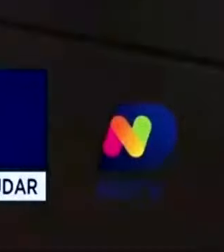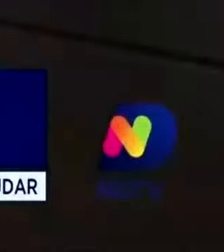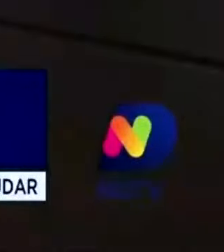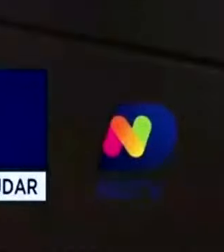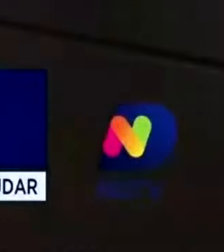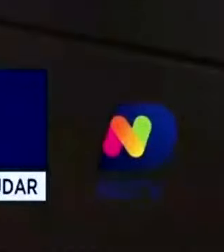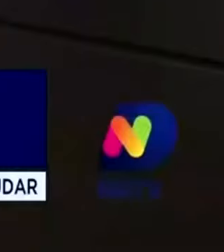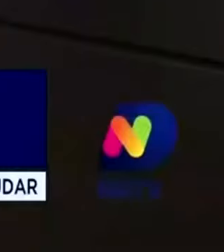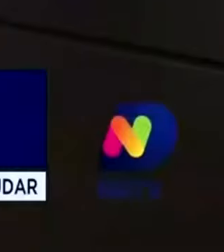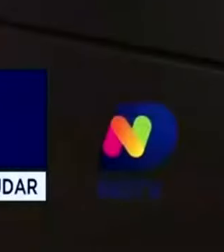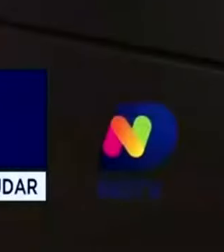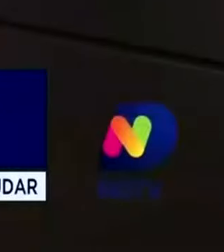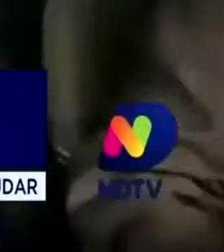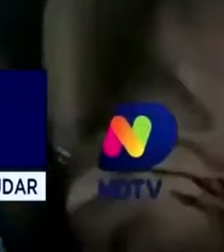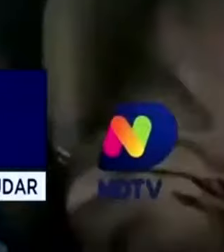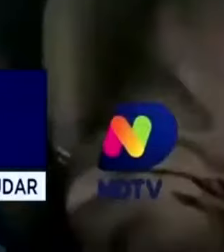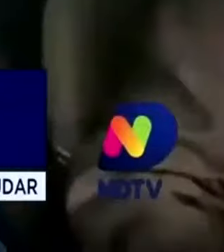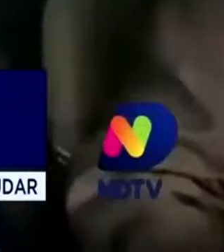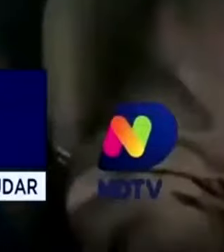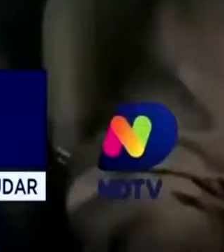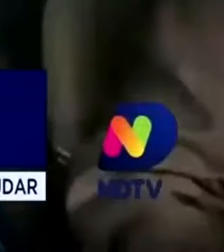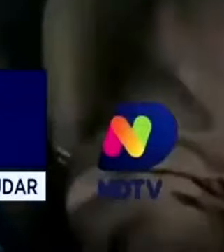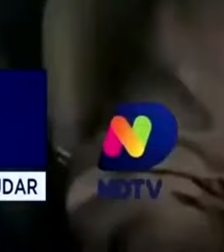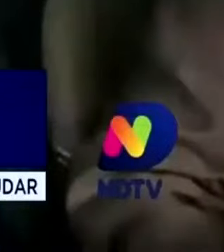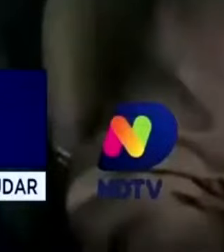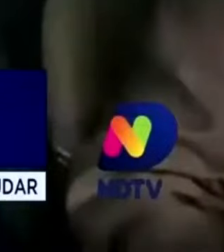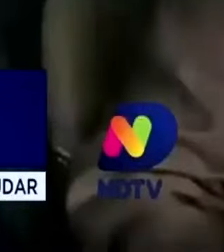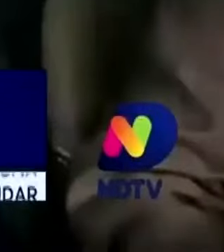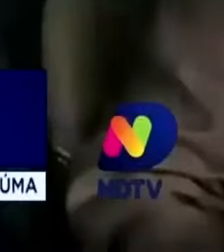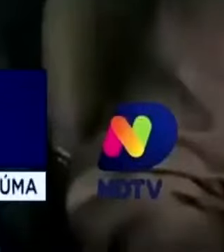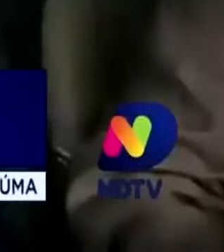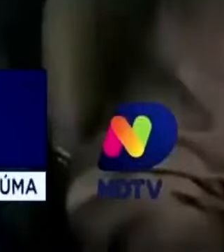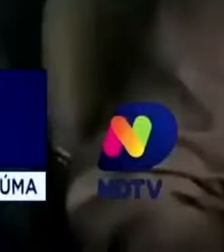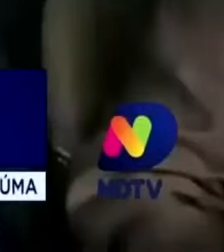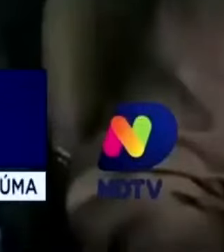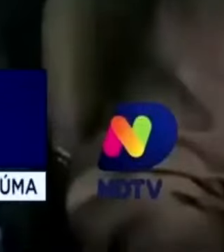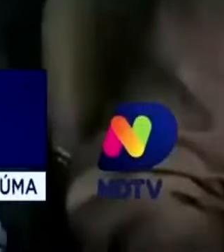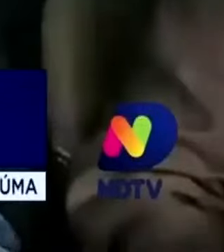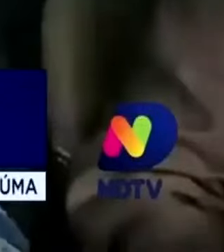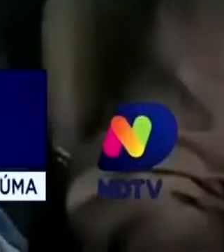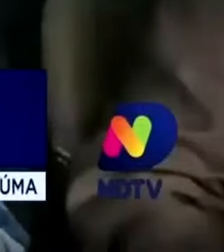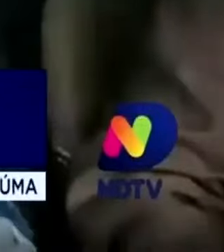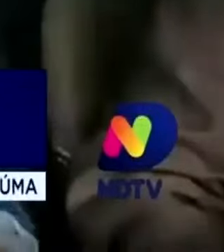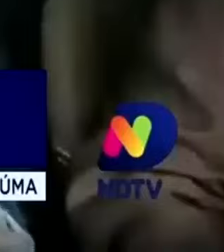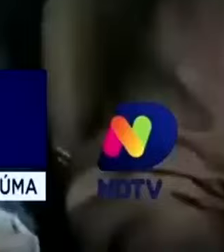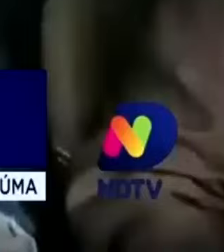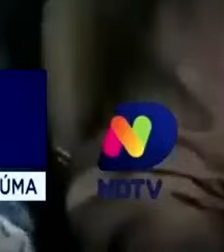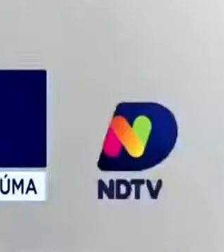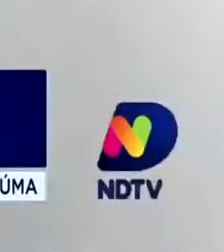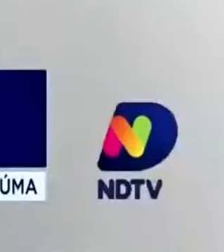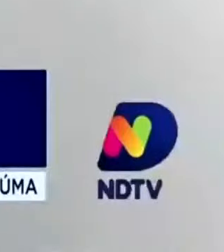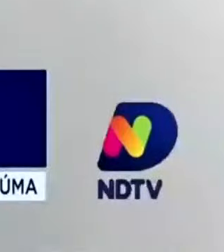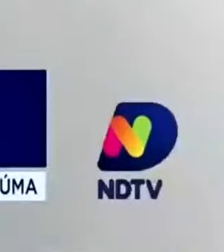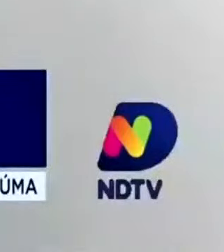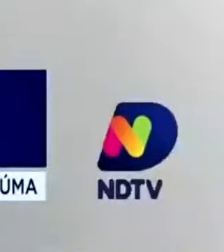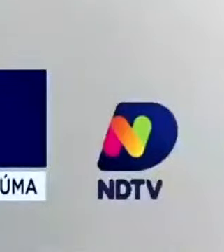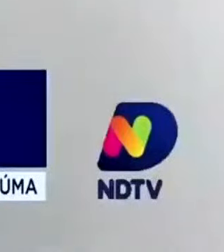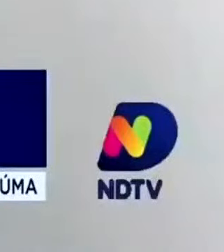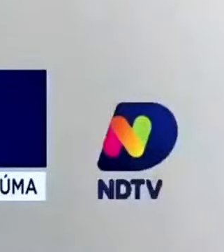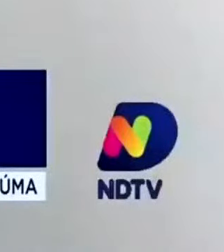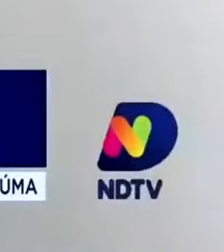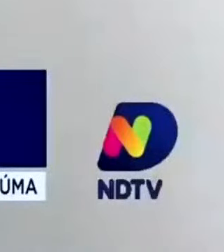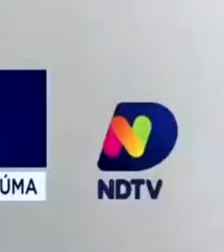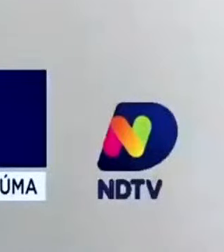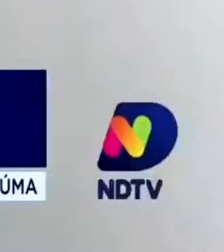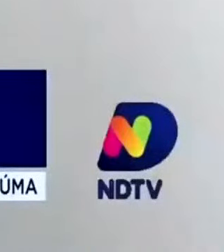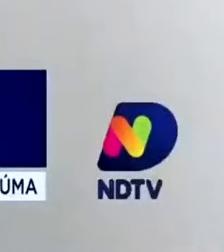e cada vez o crime está mais organizado. Polícia Militar e o Bombeiro Militar de Santa Catarina, eles fazem milagres. Para a Praz, que o